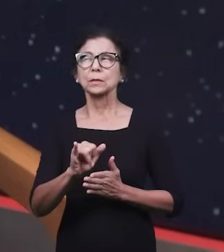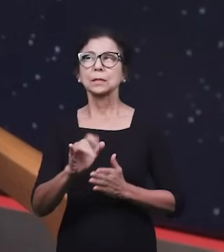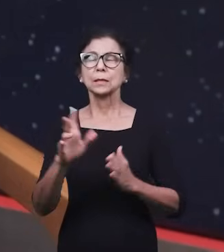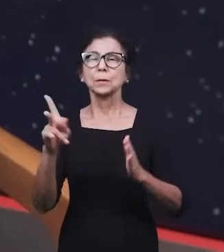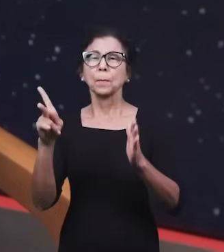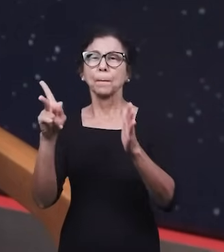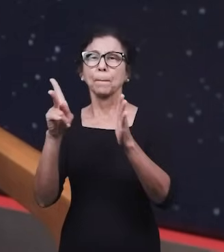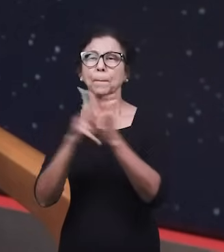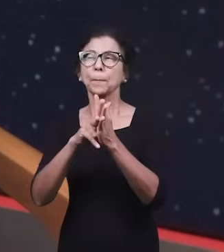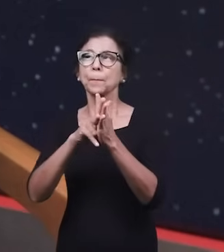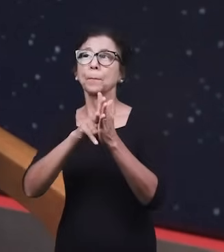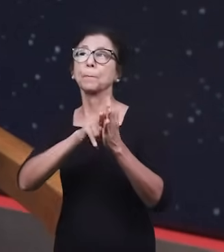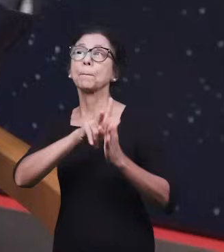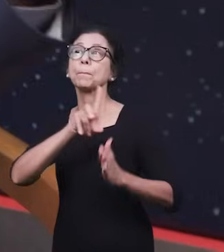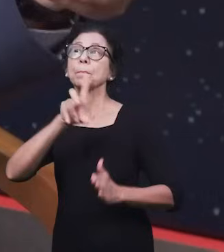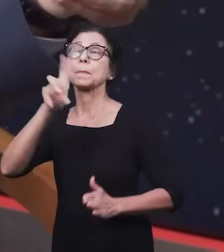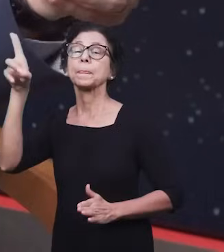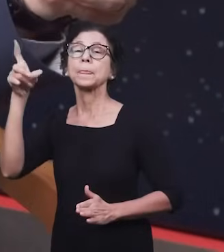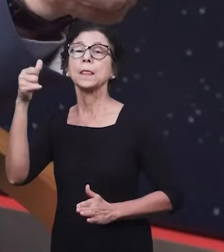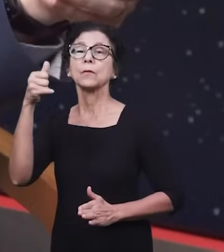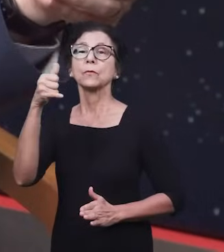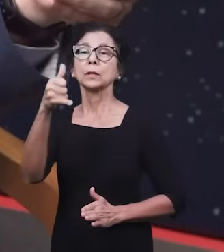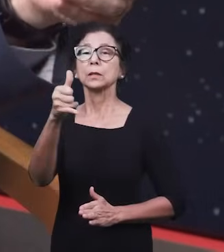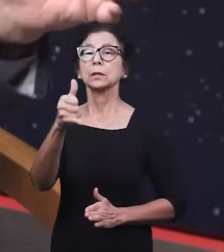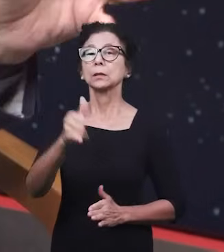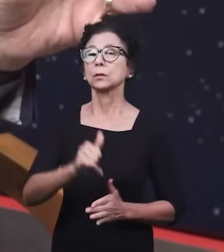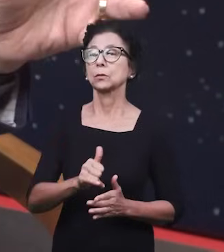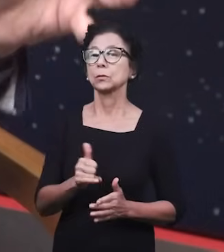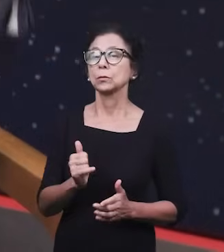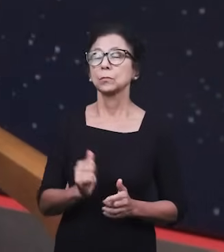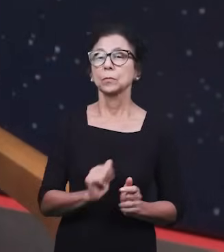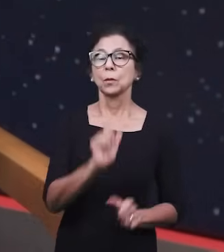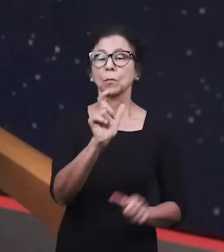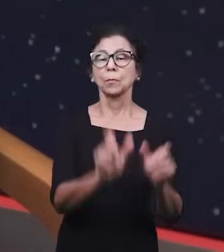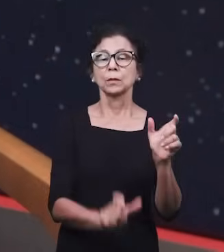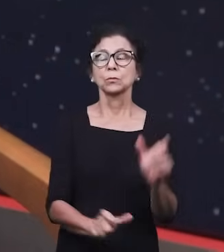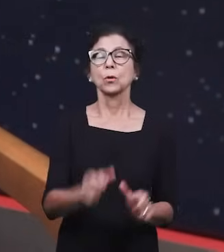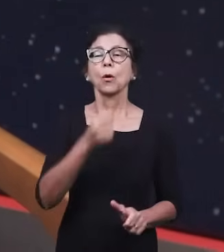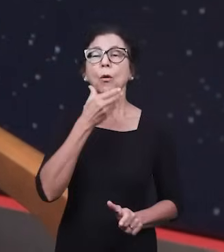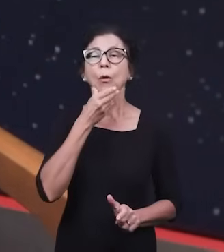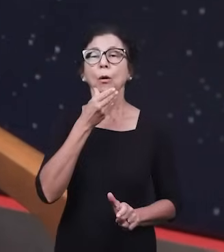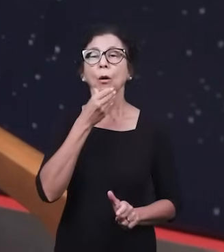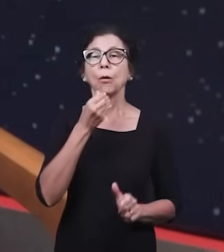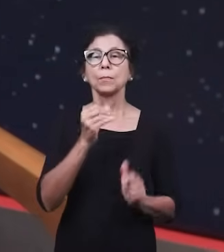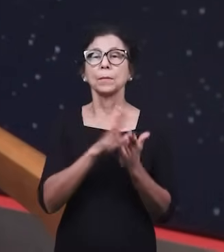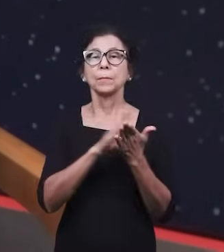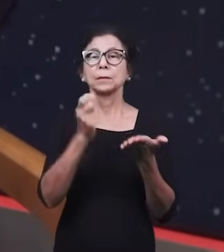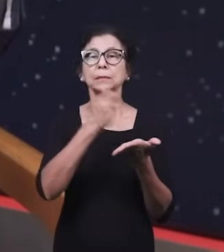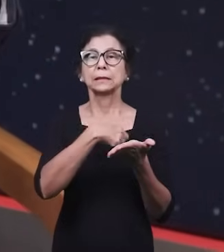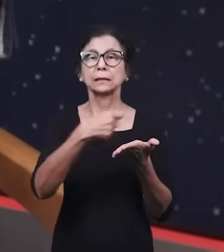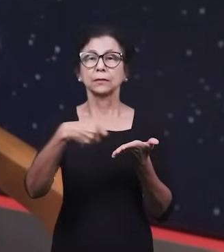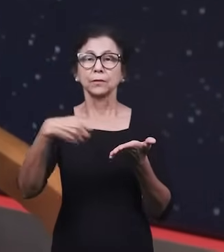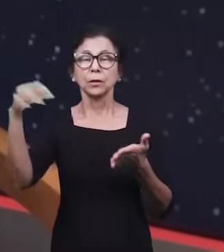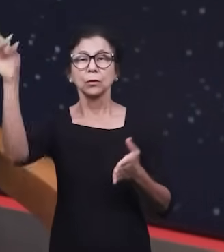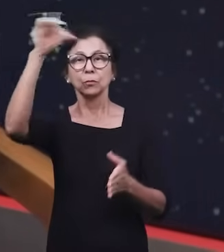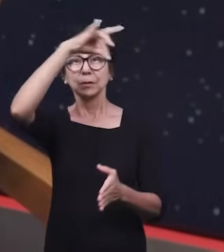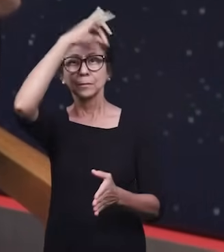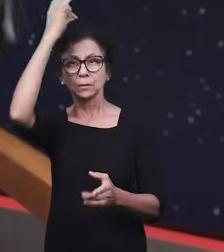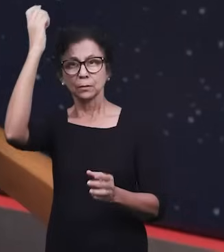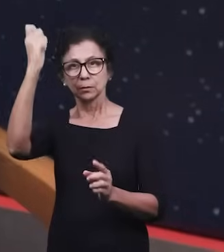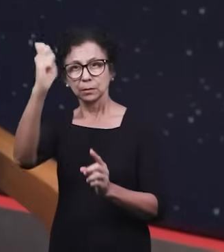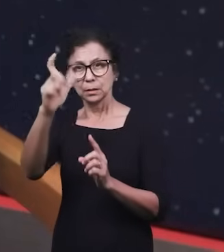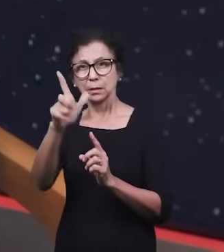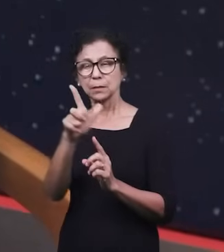de Deus, porque os homens que a escreveram foram inspirados pelo Espírito Santo. E a palavra, Josias,